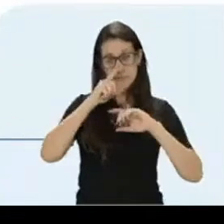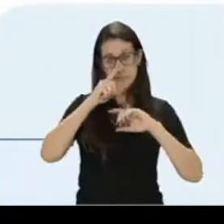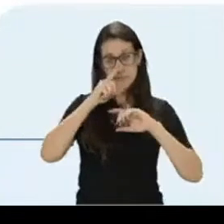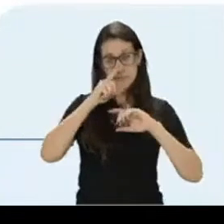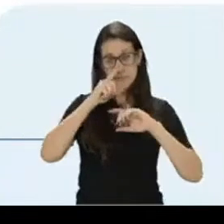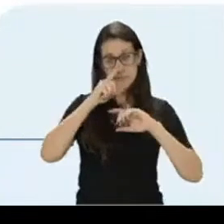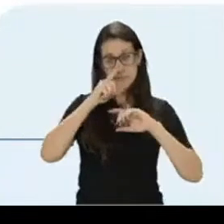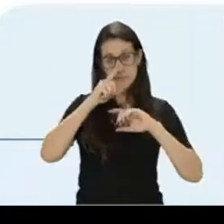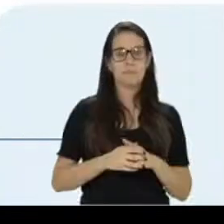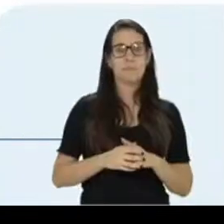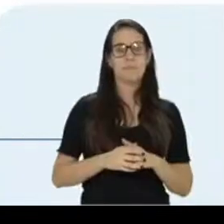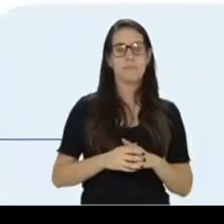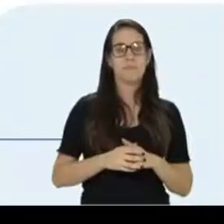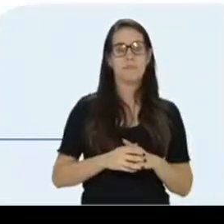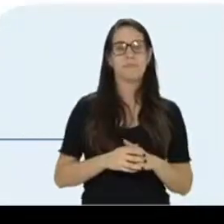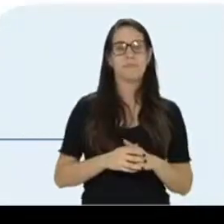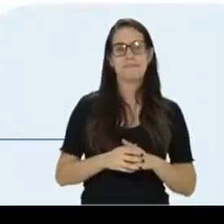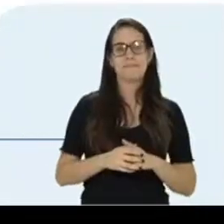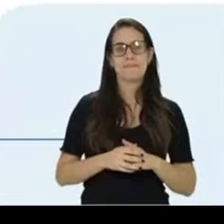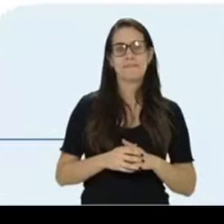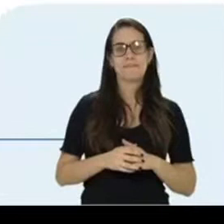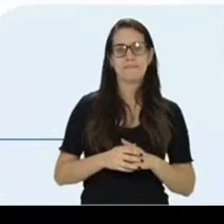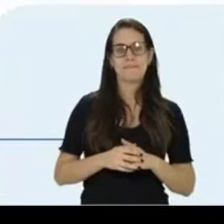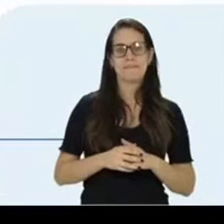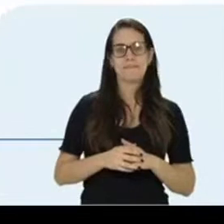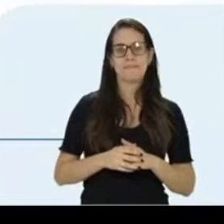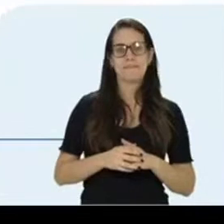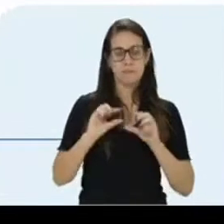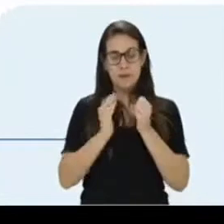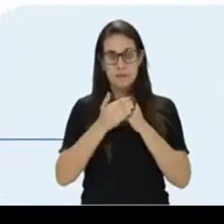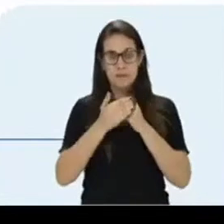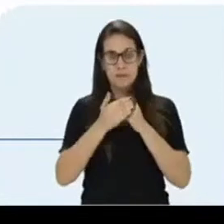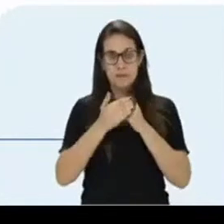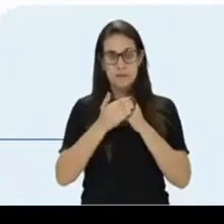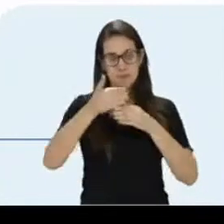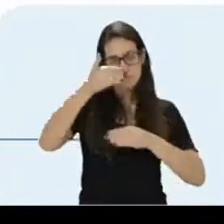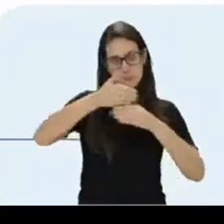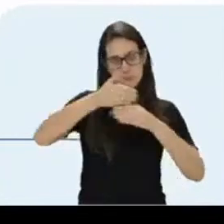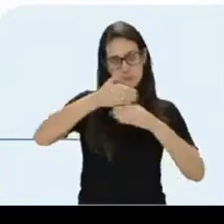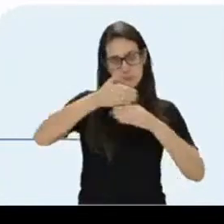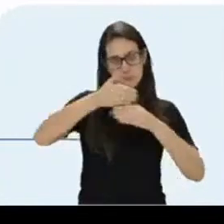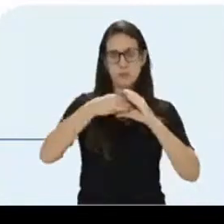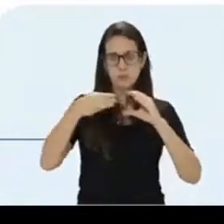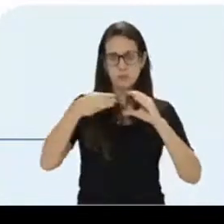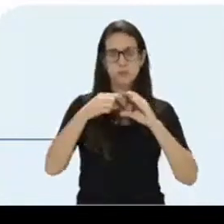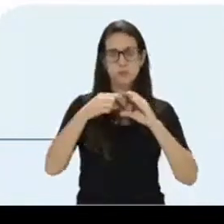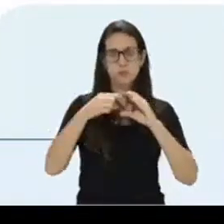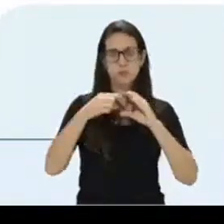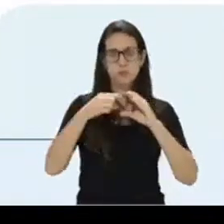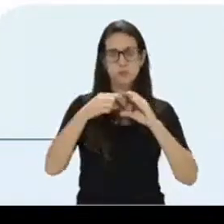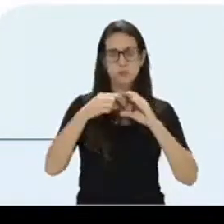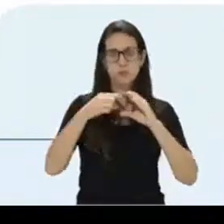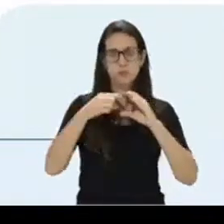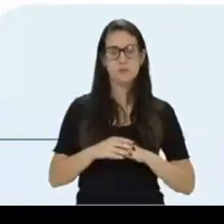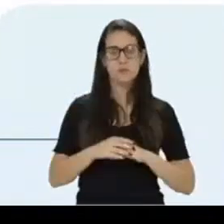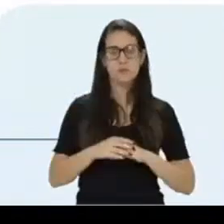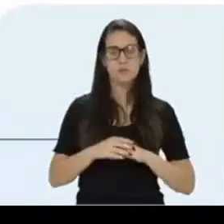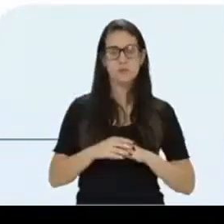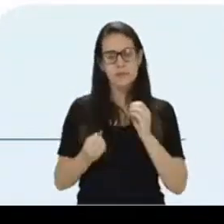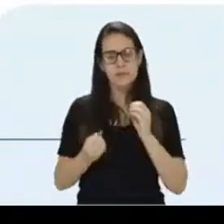o citoplasma da célula. Em volta dela eu tenho uma parede celular, e a parede celular da célula